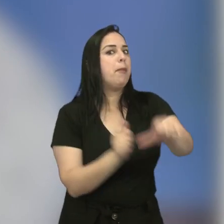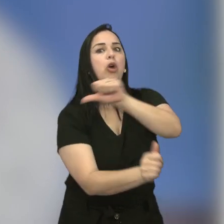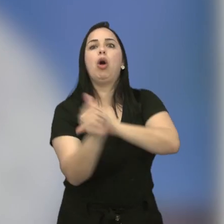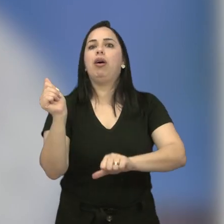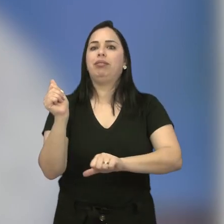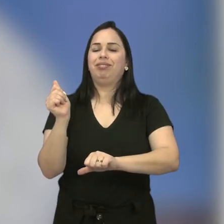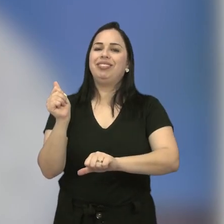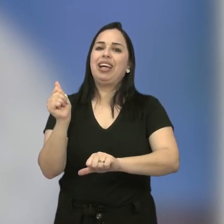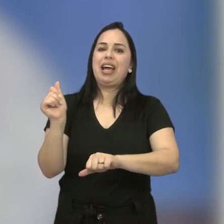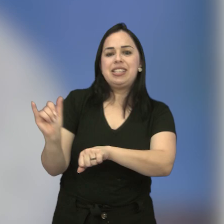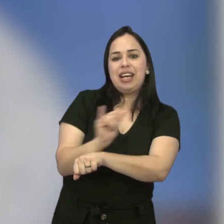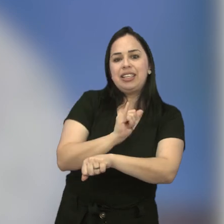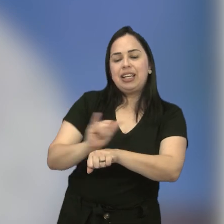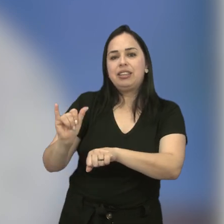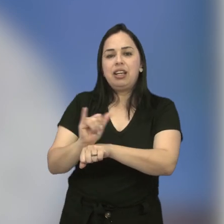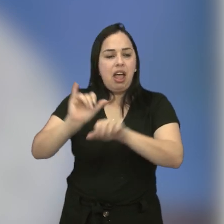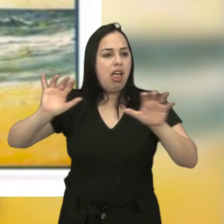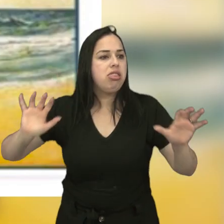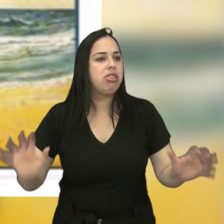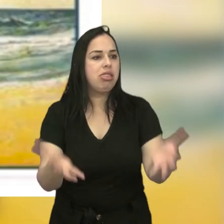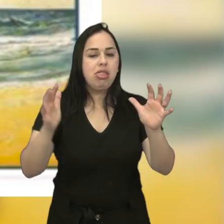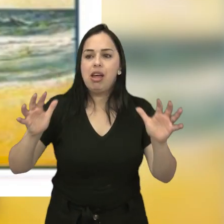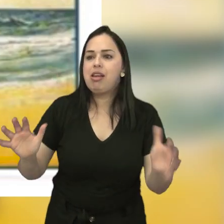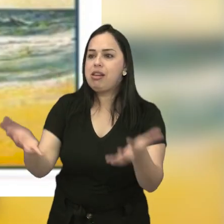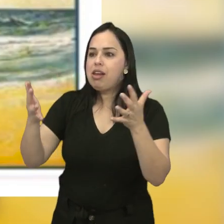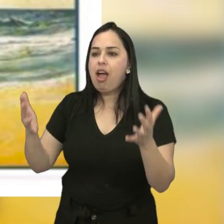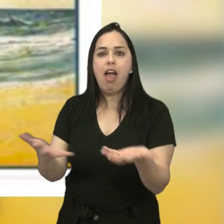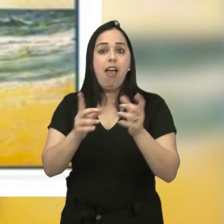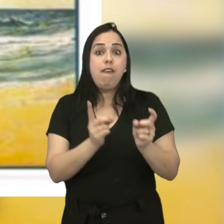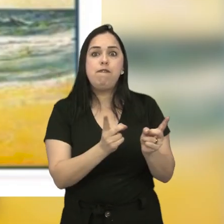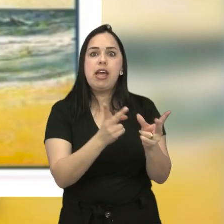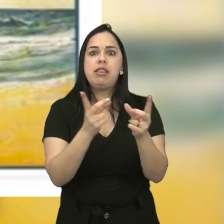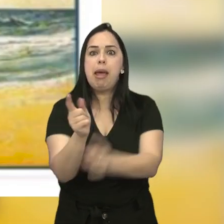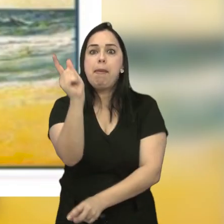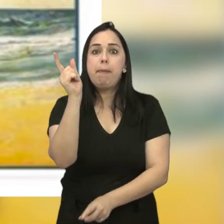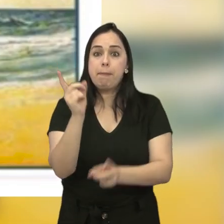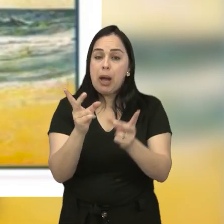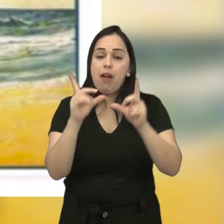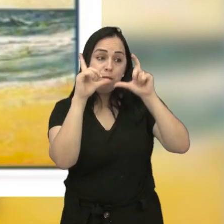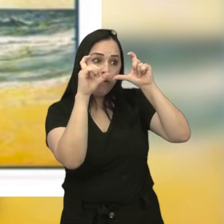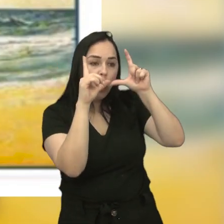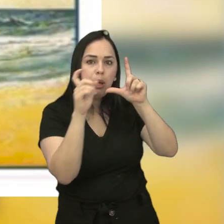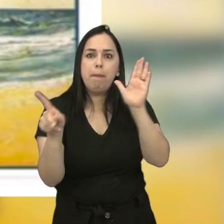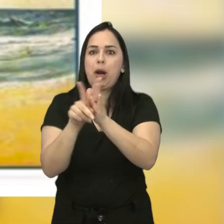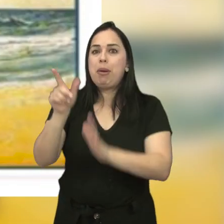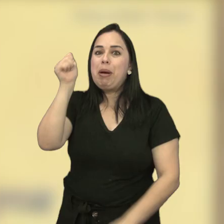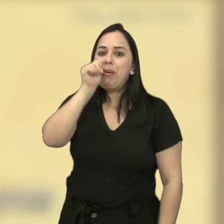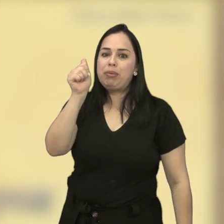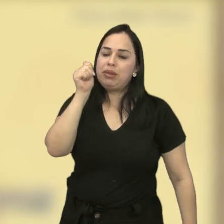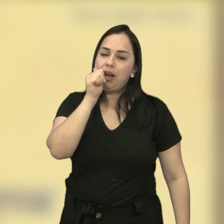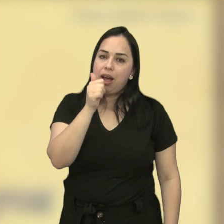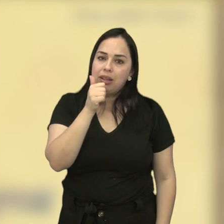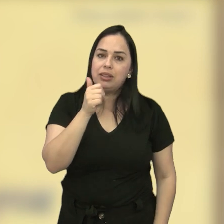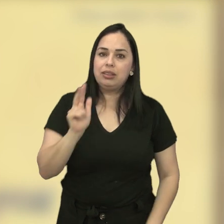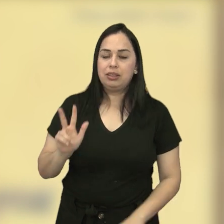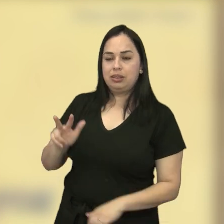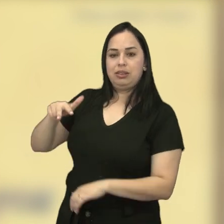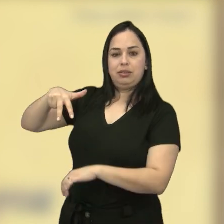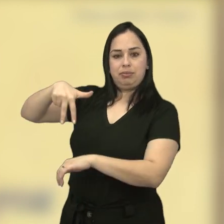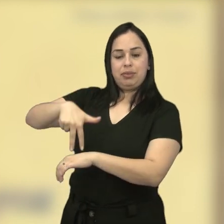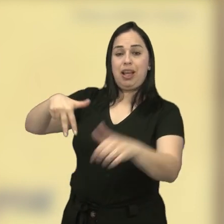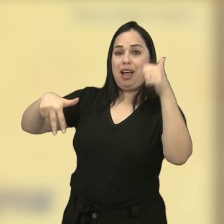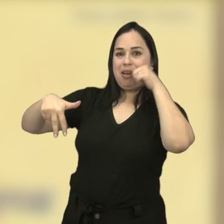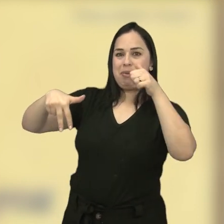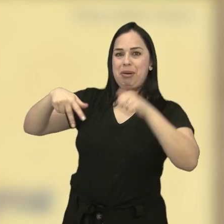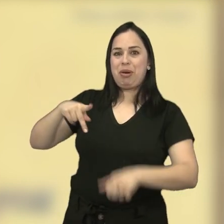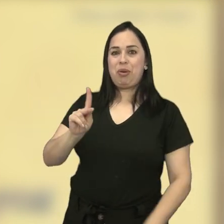mudou. E a ideia da vez era impulsionar as vendas mostrando justamente mulheres nas propagandas. Com a garota Kodak,